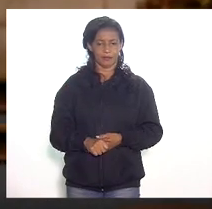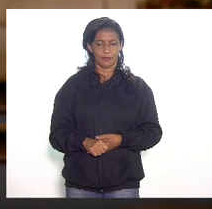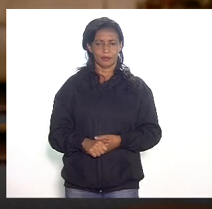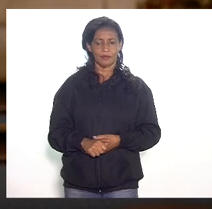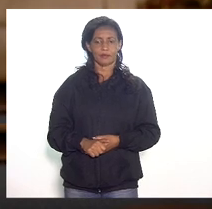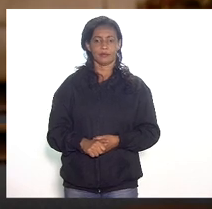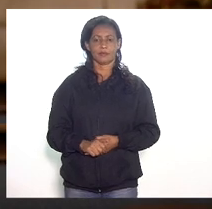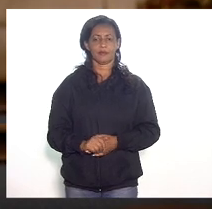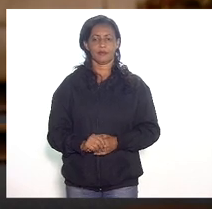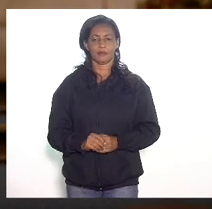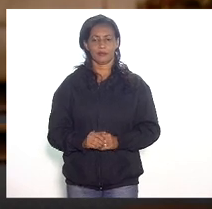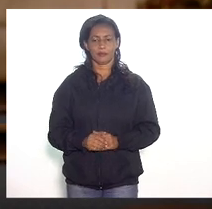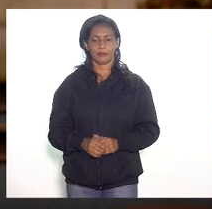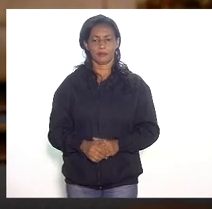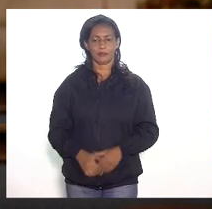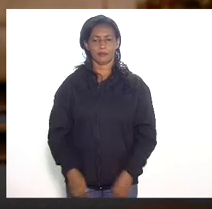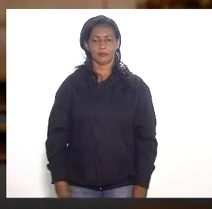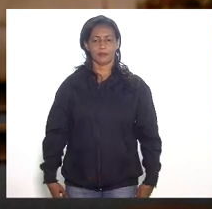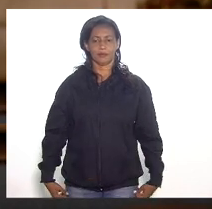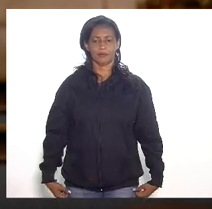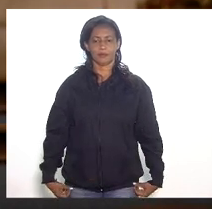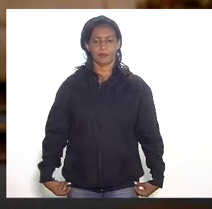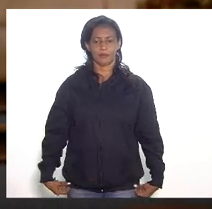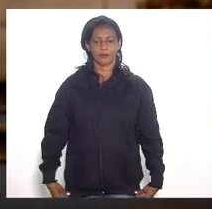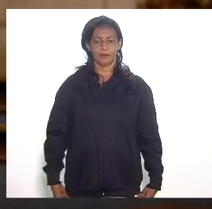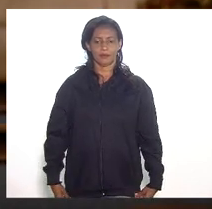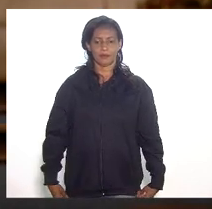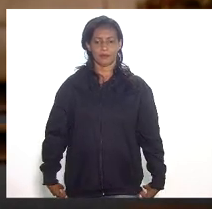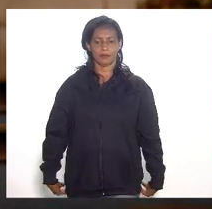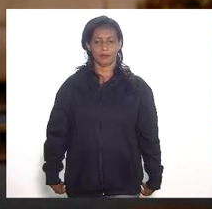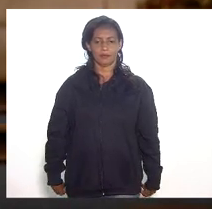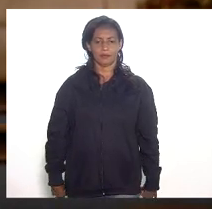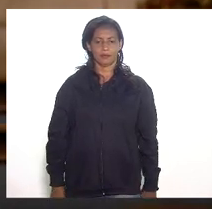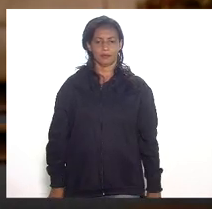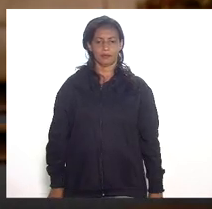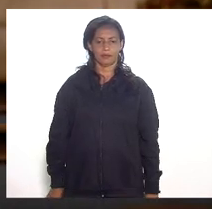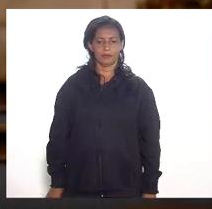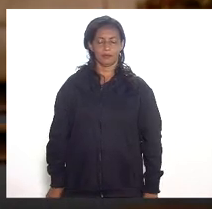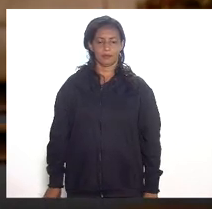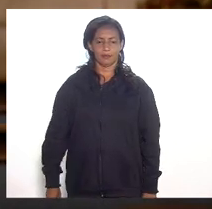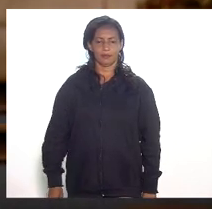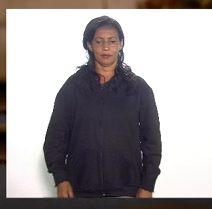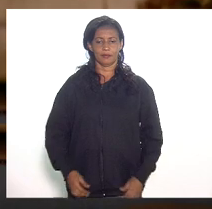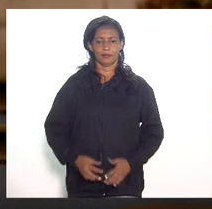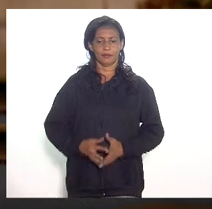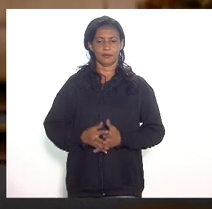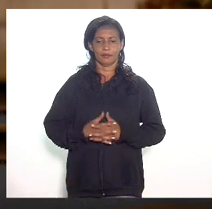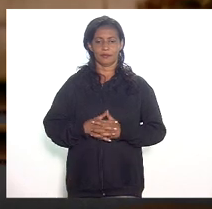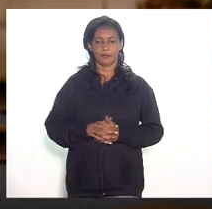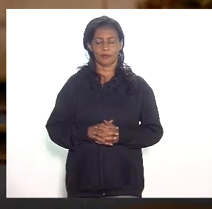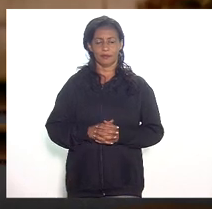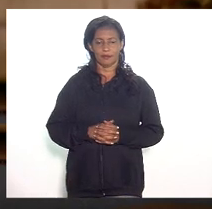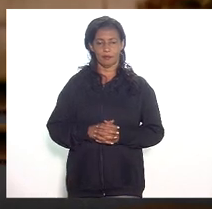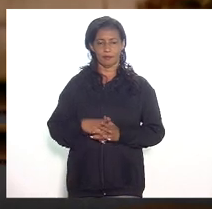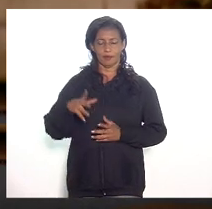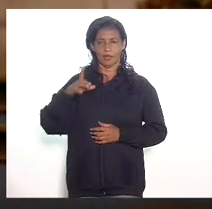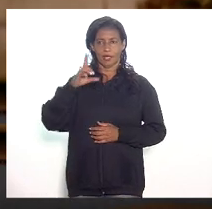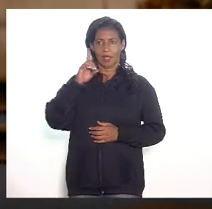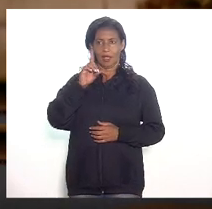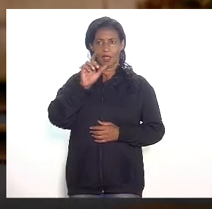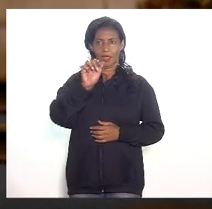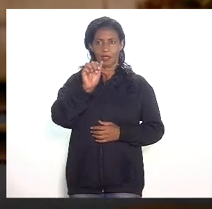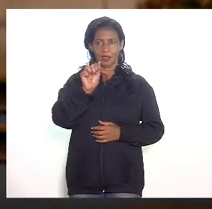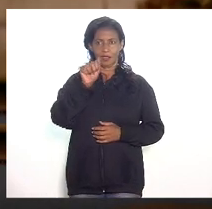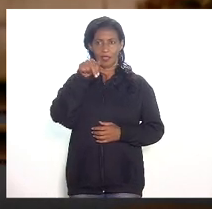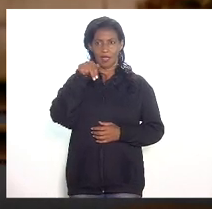tem que pedir, presidente, você é mais bonito que a criança, Alexandre. Daniel, por favor,